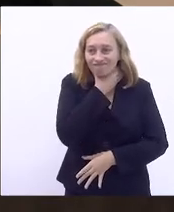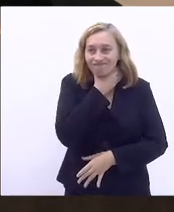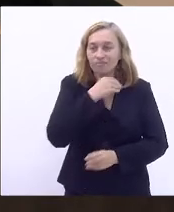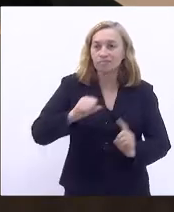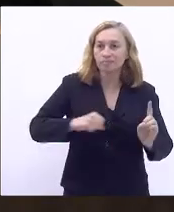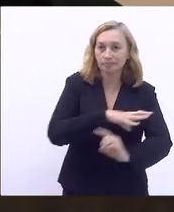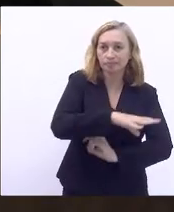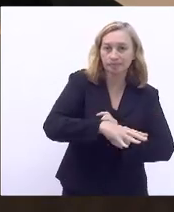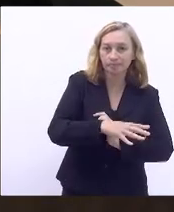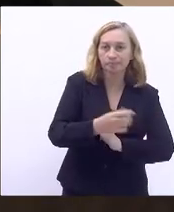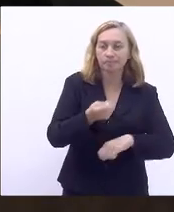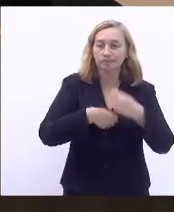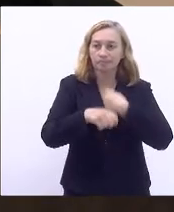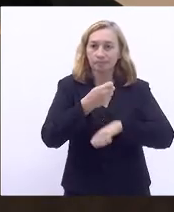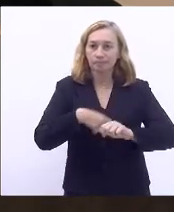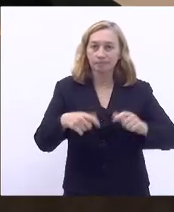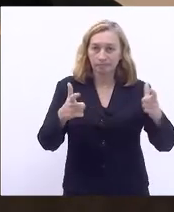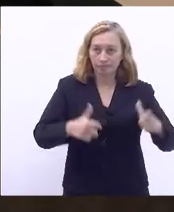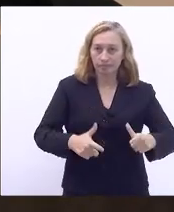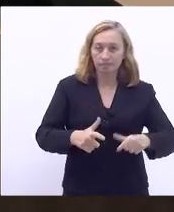social e econômica naquela região.